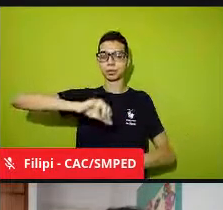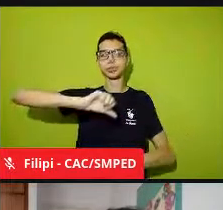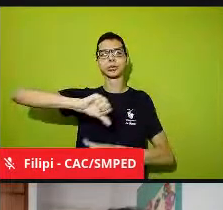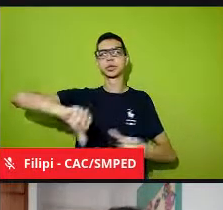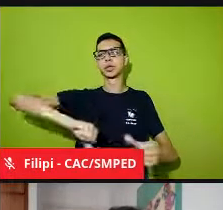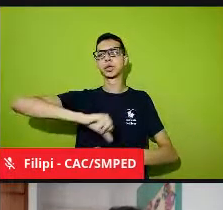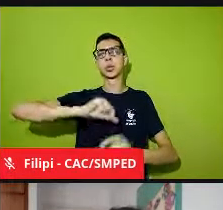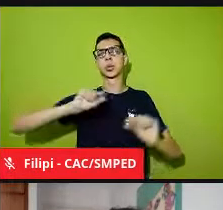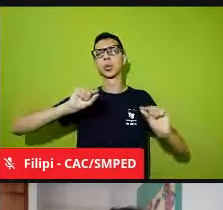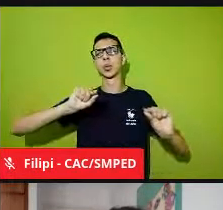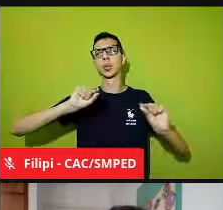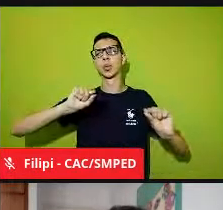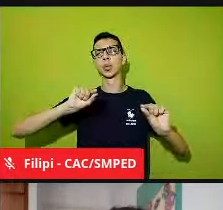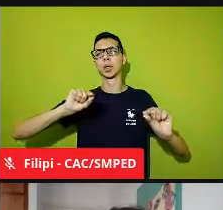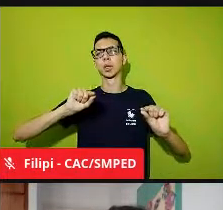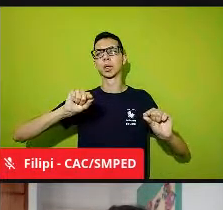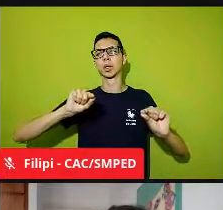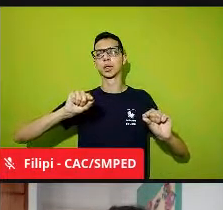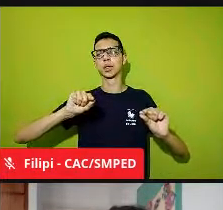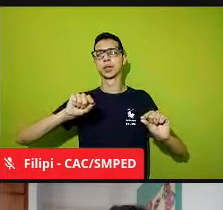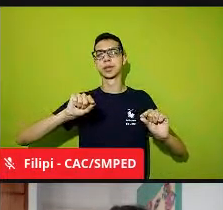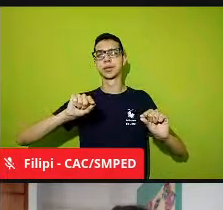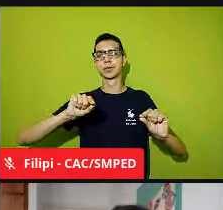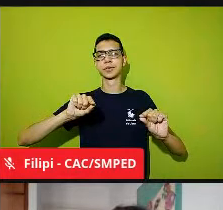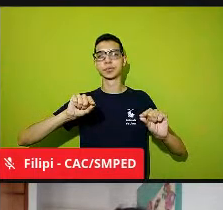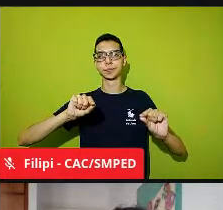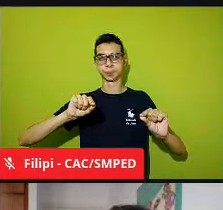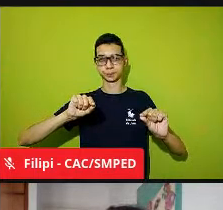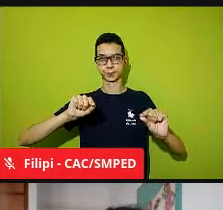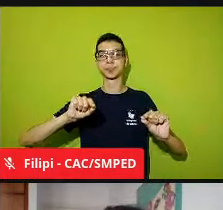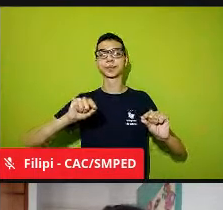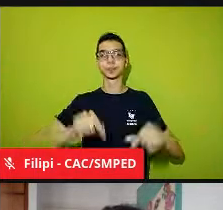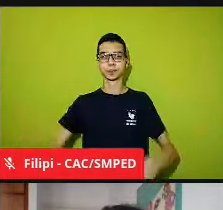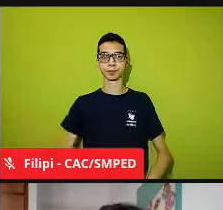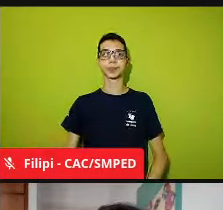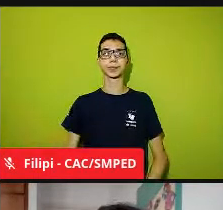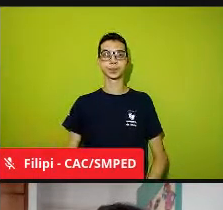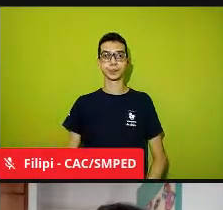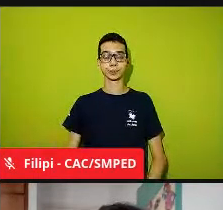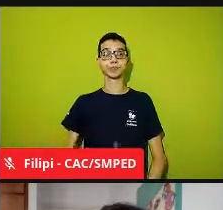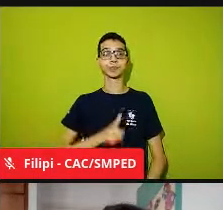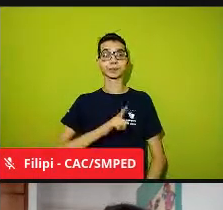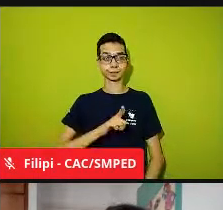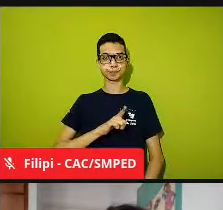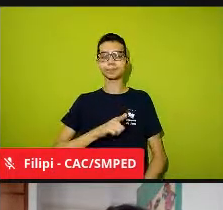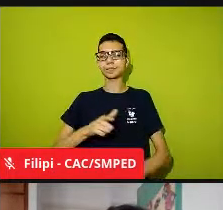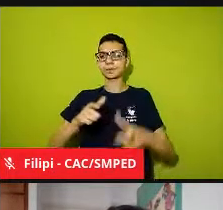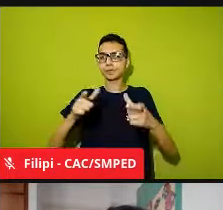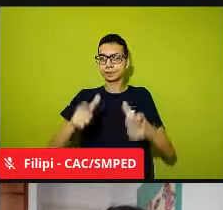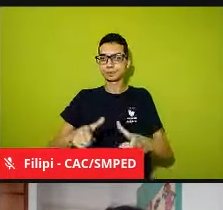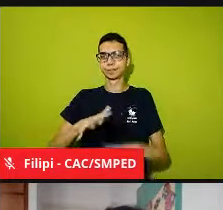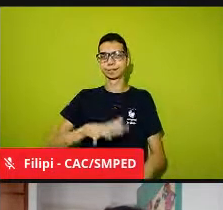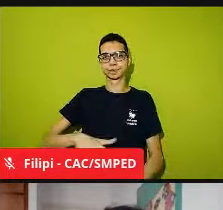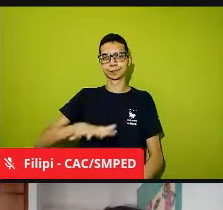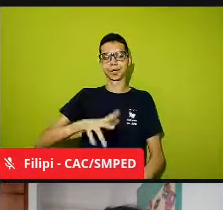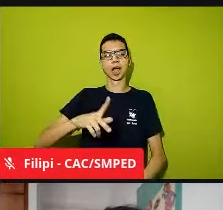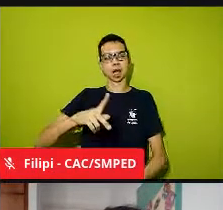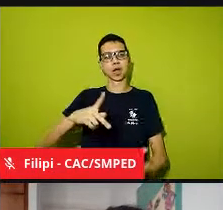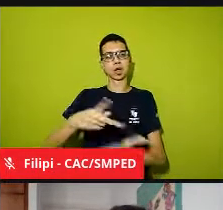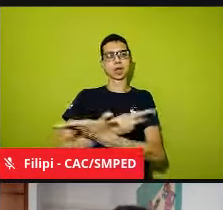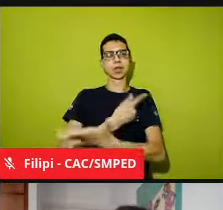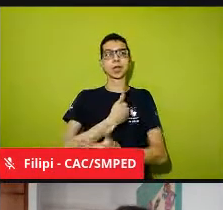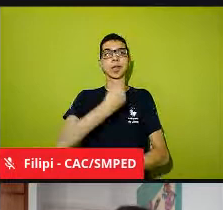não consegue também nas dinâmicas desse território, né? Eu acho que isso... Essa imagem é